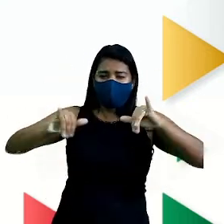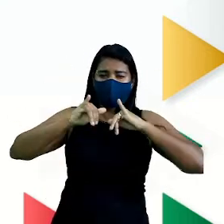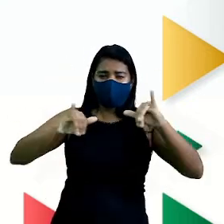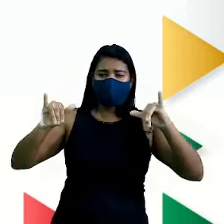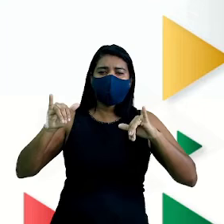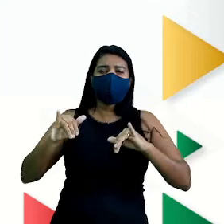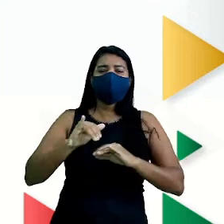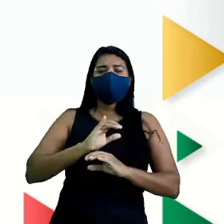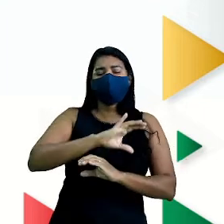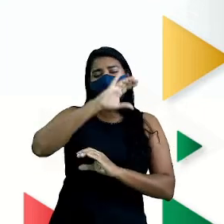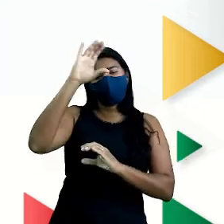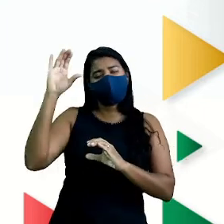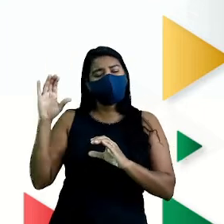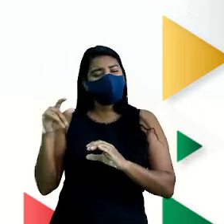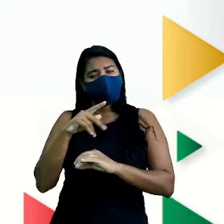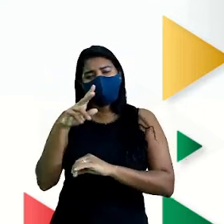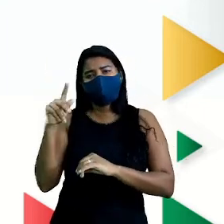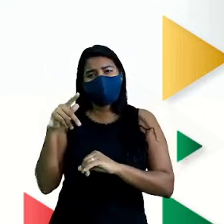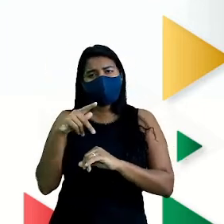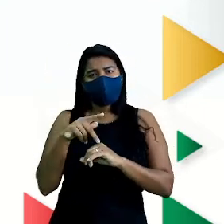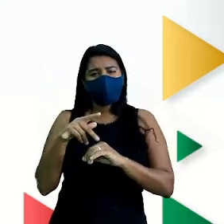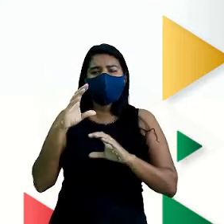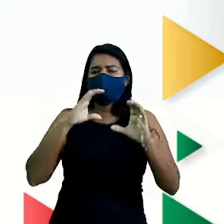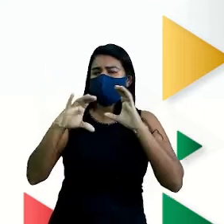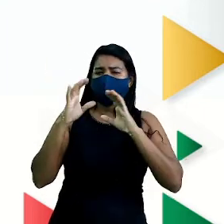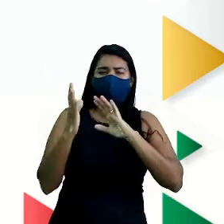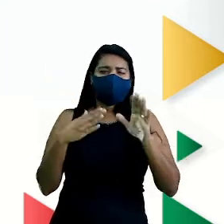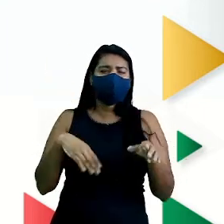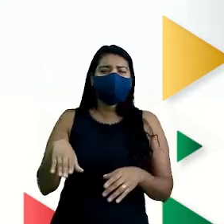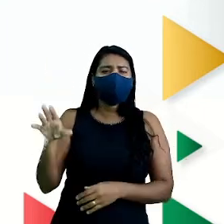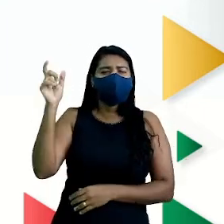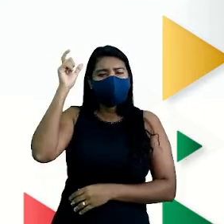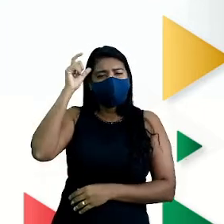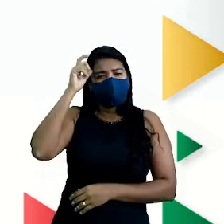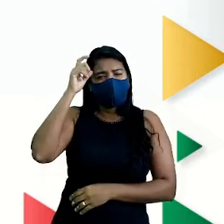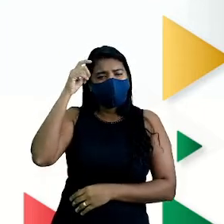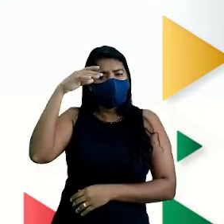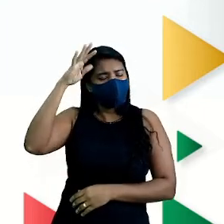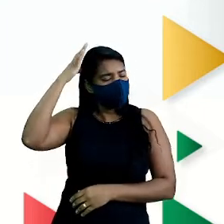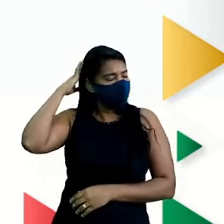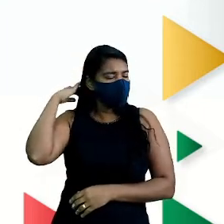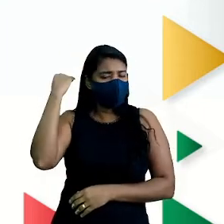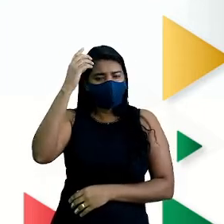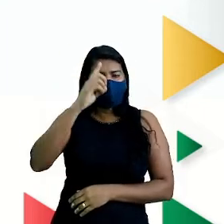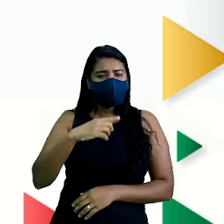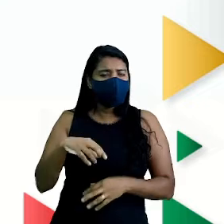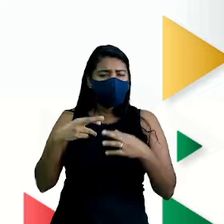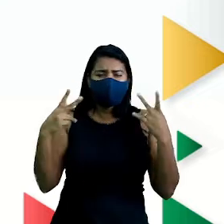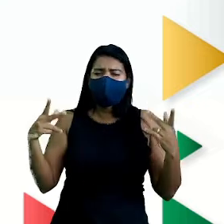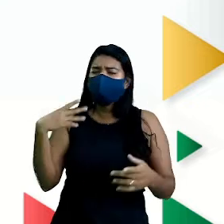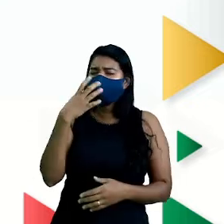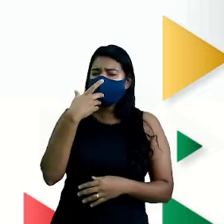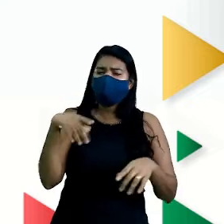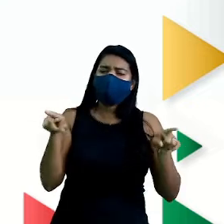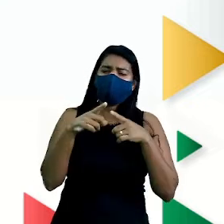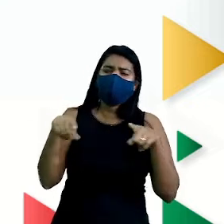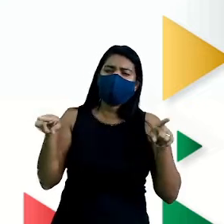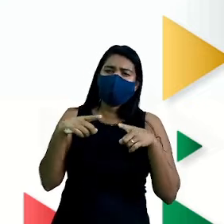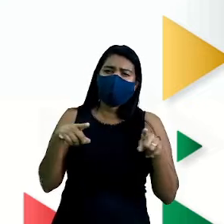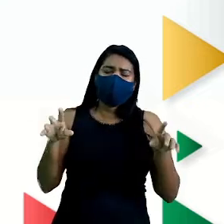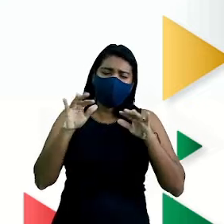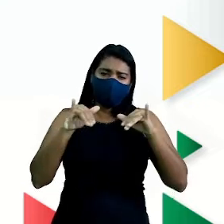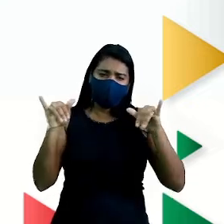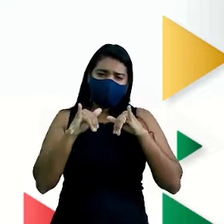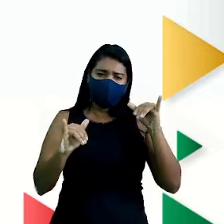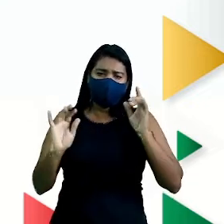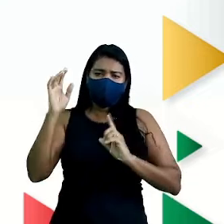frevo, que tem vários, né? Diabo Louro, né? Então, várias músicas que são nesse ritmo de frevo. Então, ele é um dos maiores divulgadores